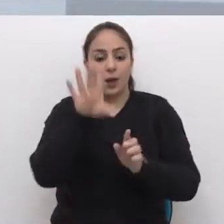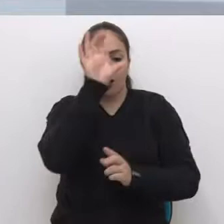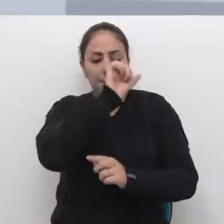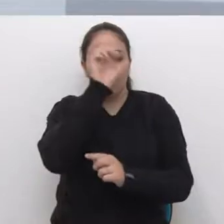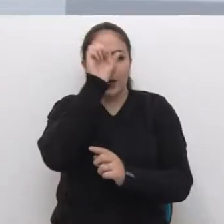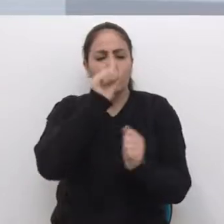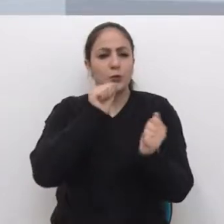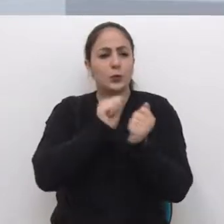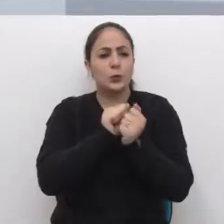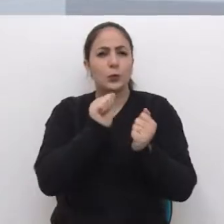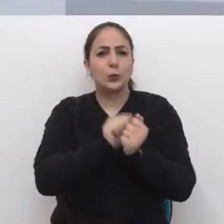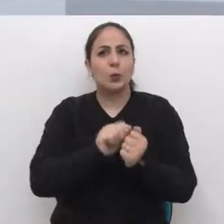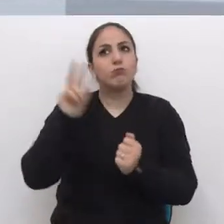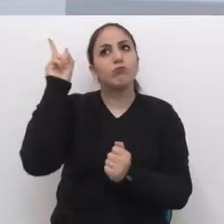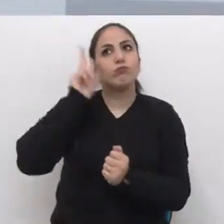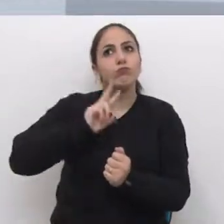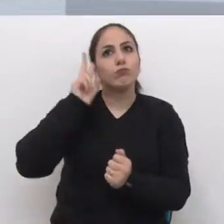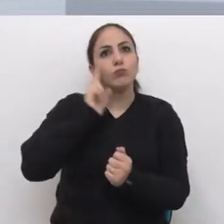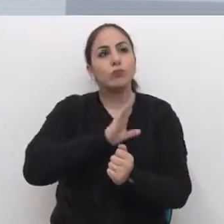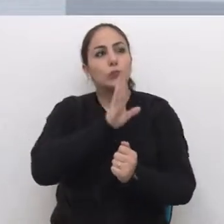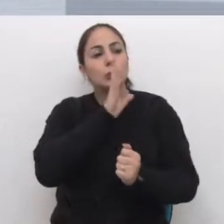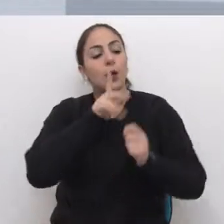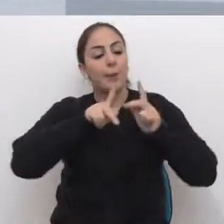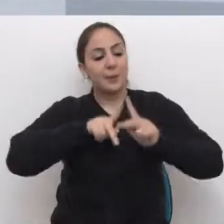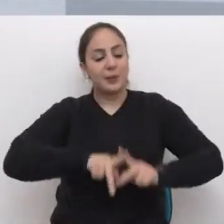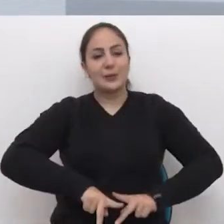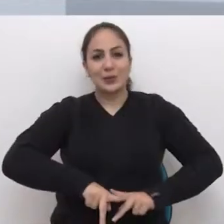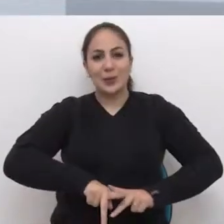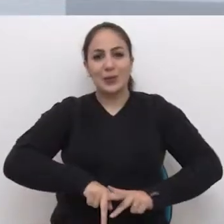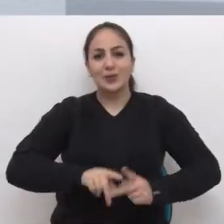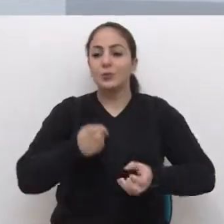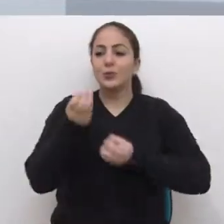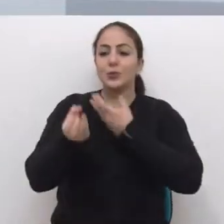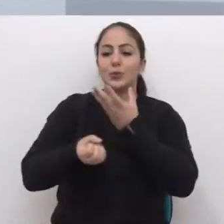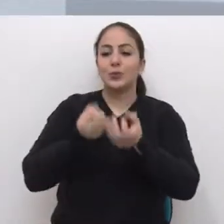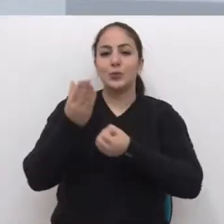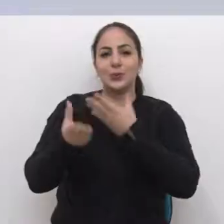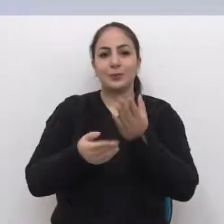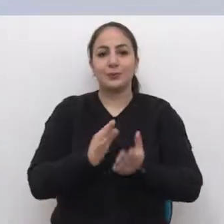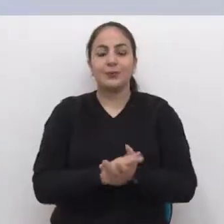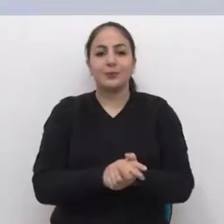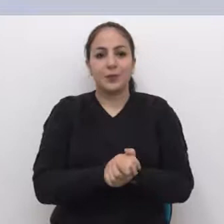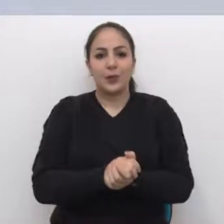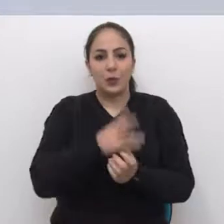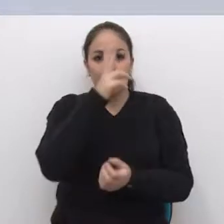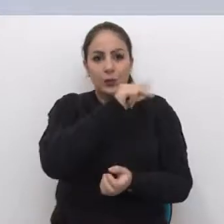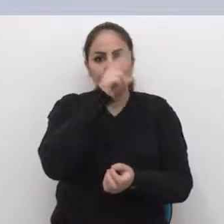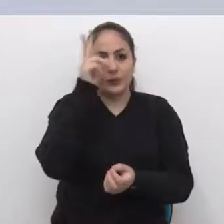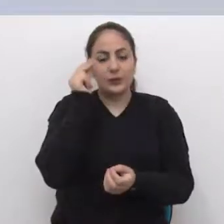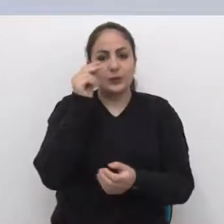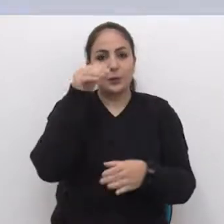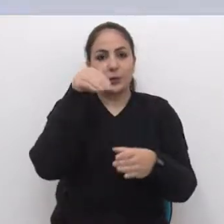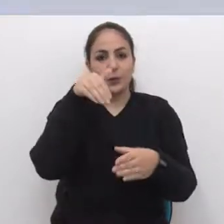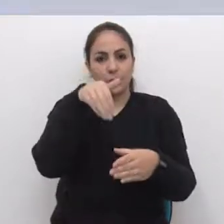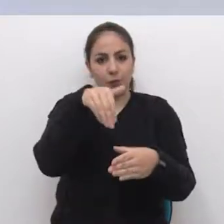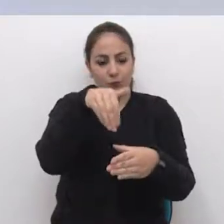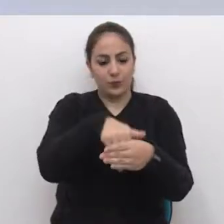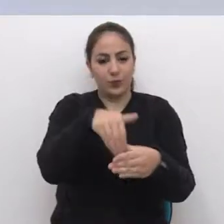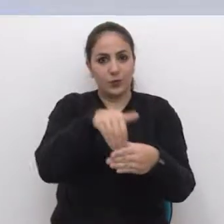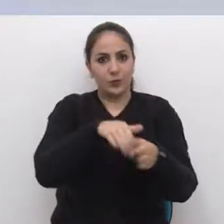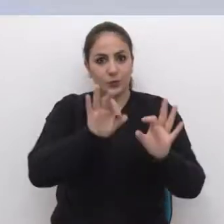com histórias de outras pessoas vividas. Executivo veta programa